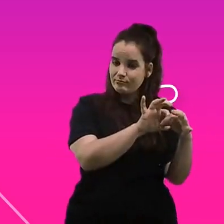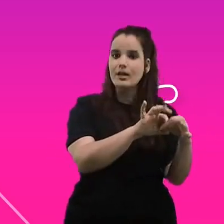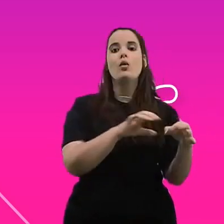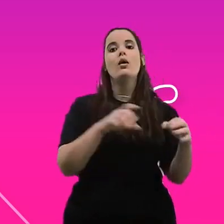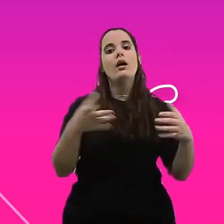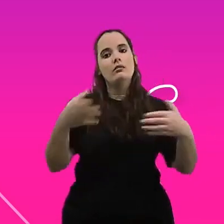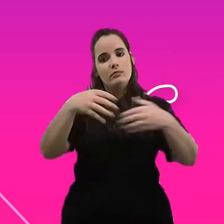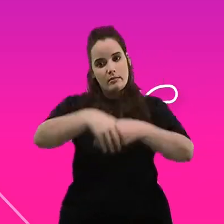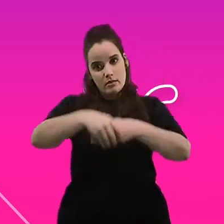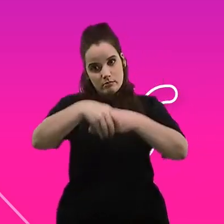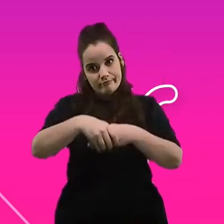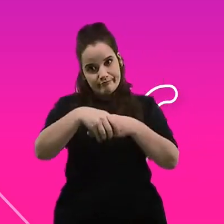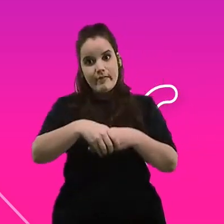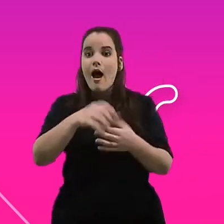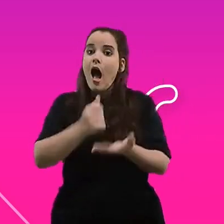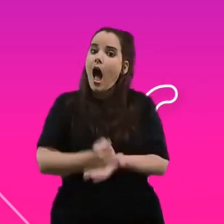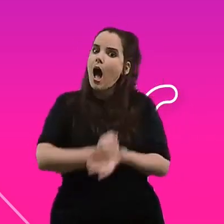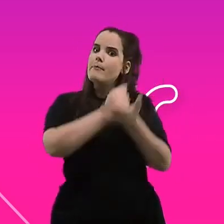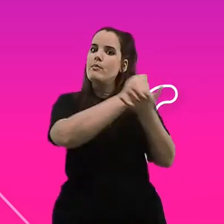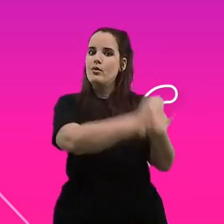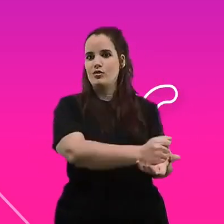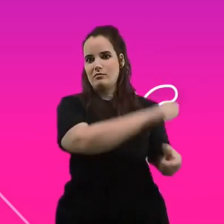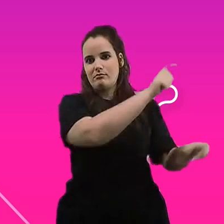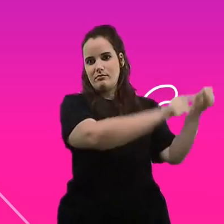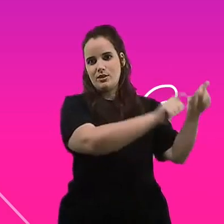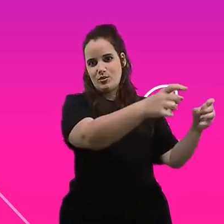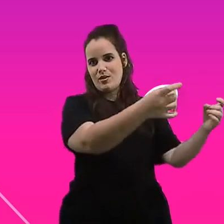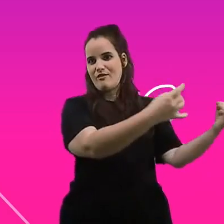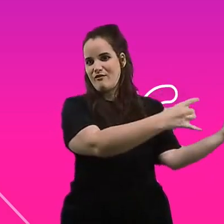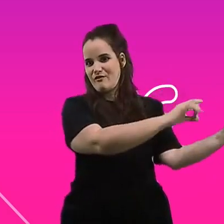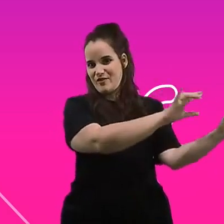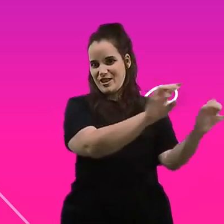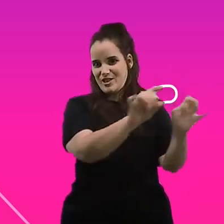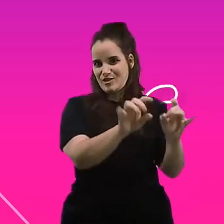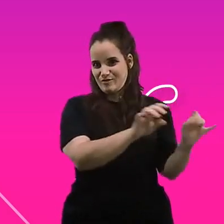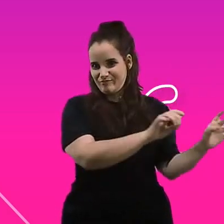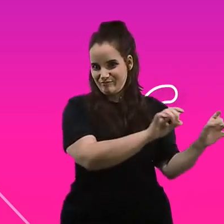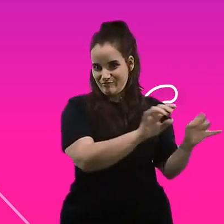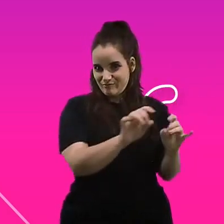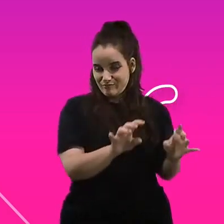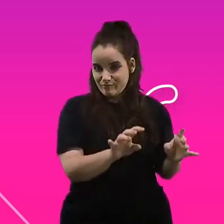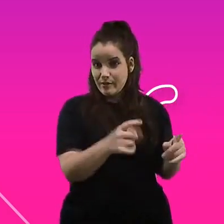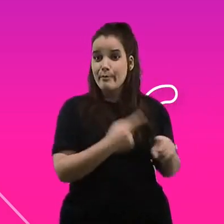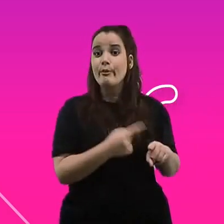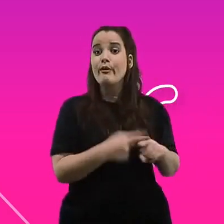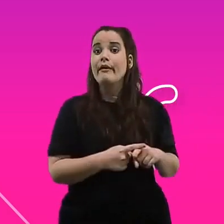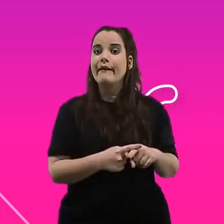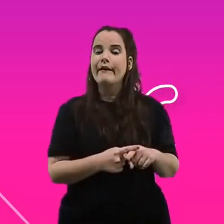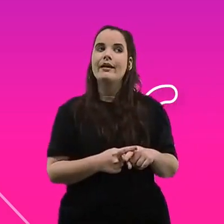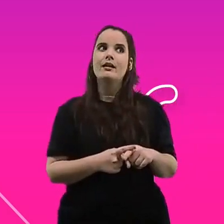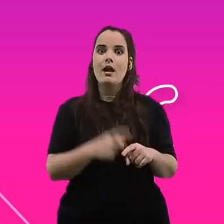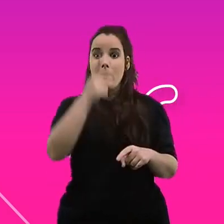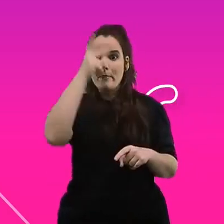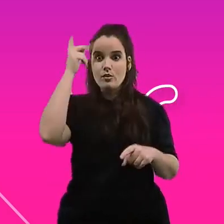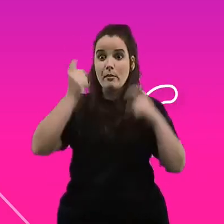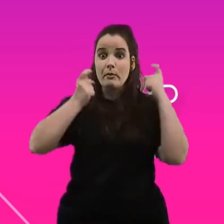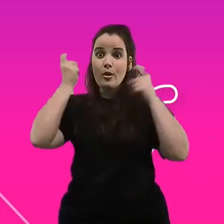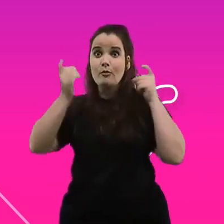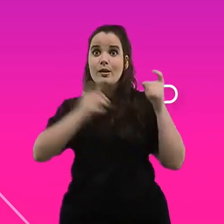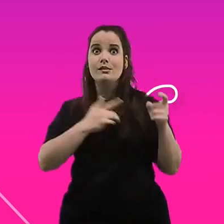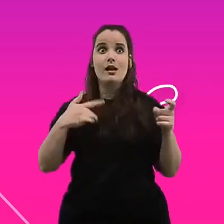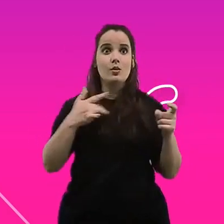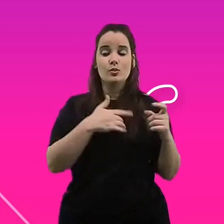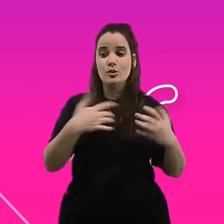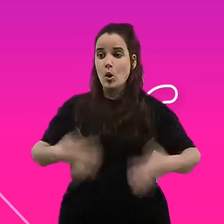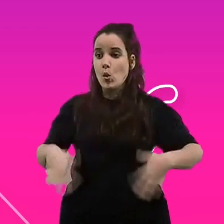que era um momento muito chave. Se, por um lado, as pessoas estavam preocupadas com a segurança, com a saúde, por outro, também tinha uma rede ali de vendedores